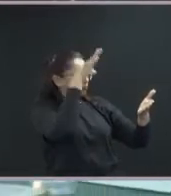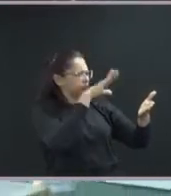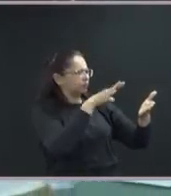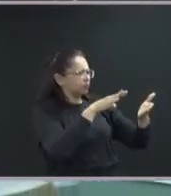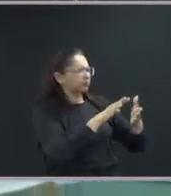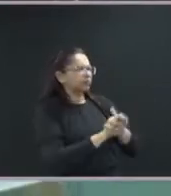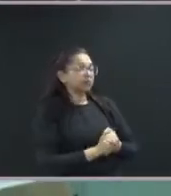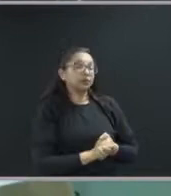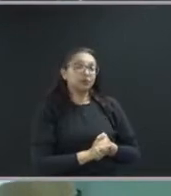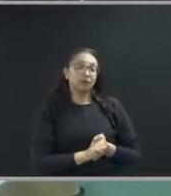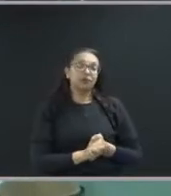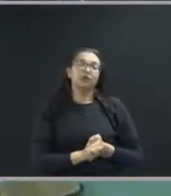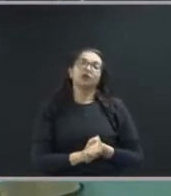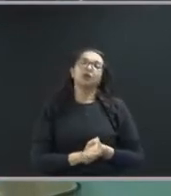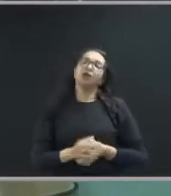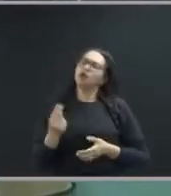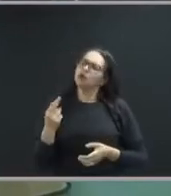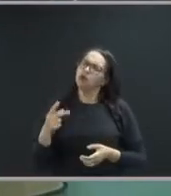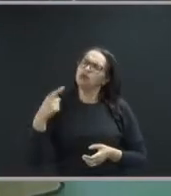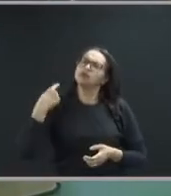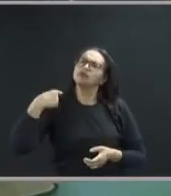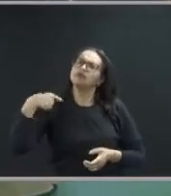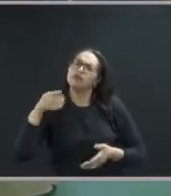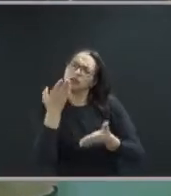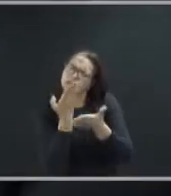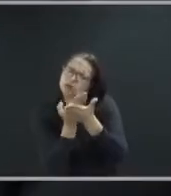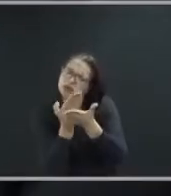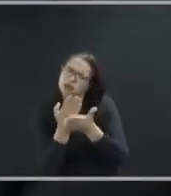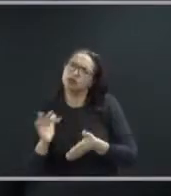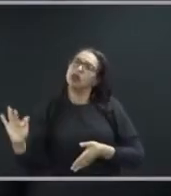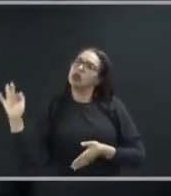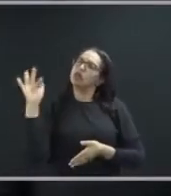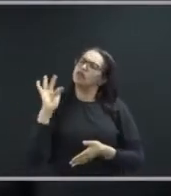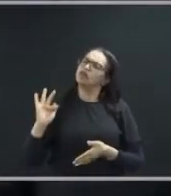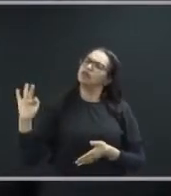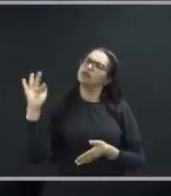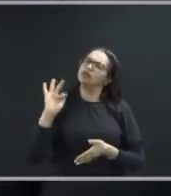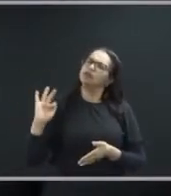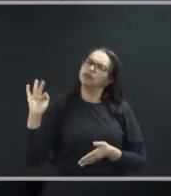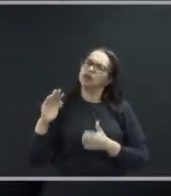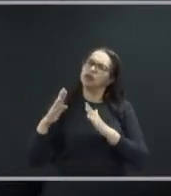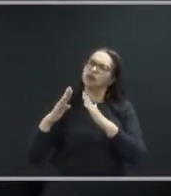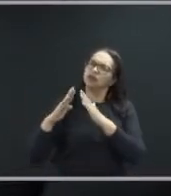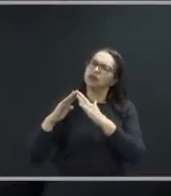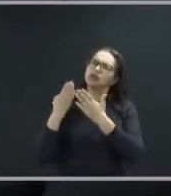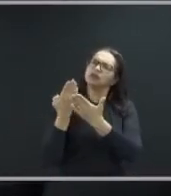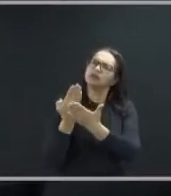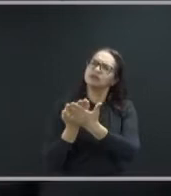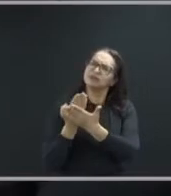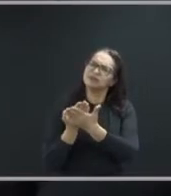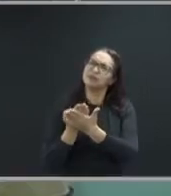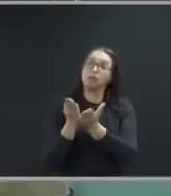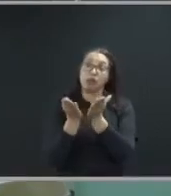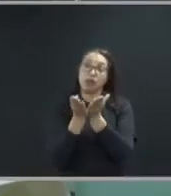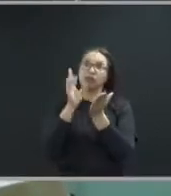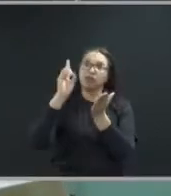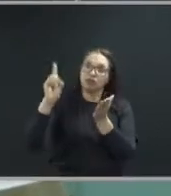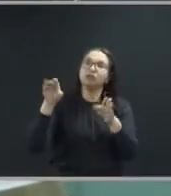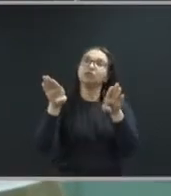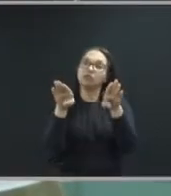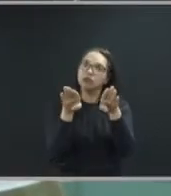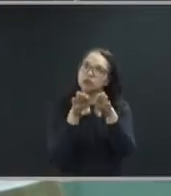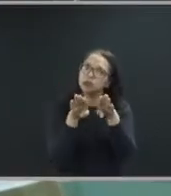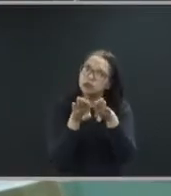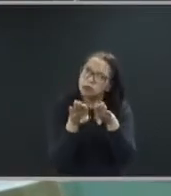de manhã, à tarde e à noite. O irmão é aplicado, é bem dedicado. O crente começa a ler a Bíblia, se consagrar, é